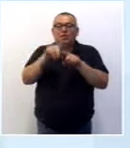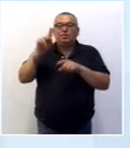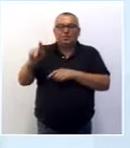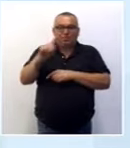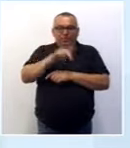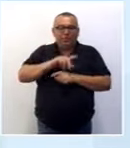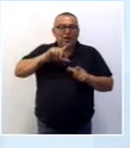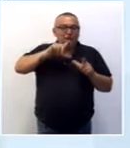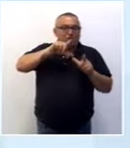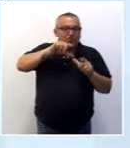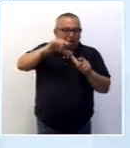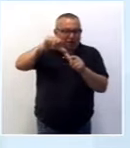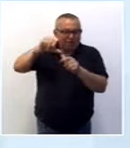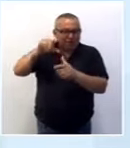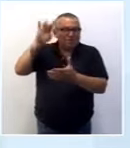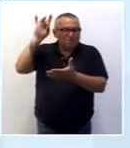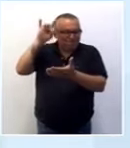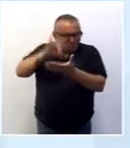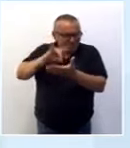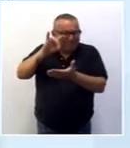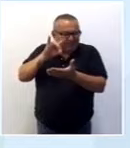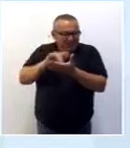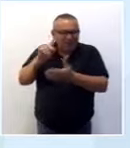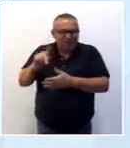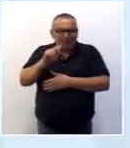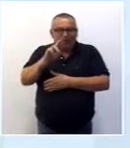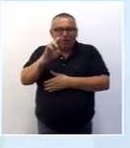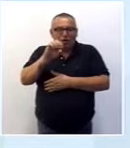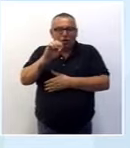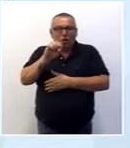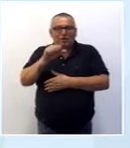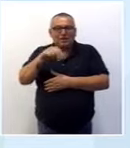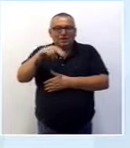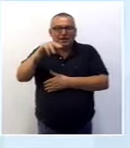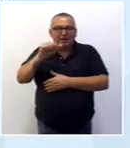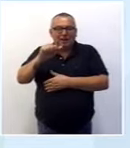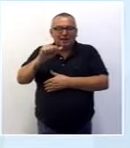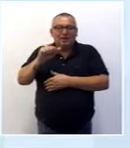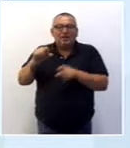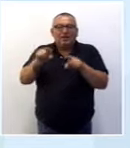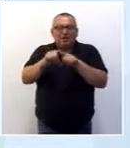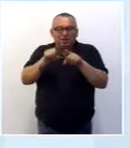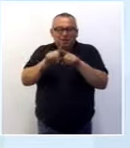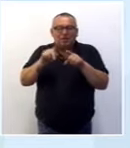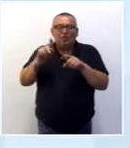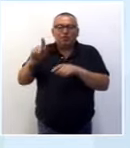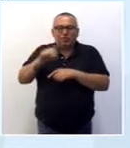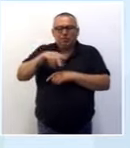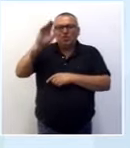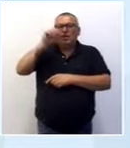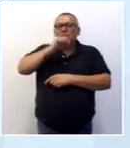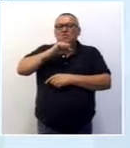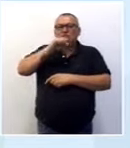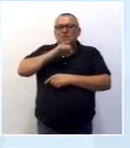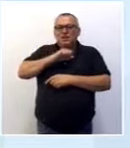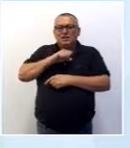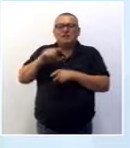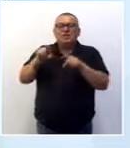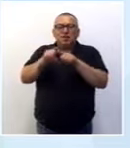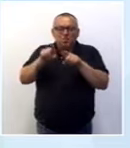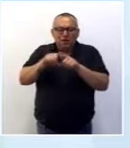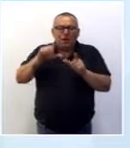de geografia raiz, né? A professora Rosana Aranha lá de Itu é uma professora raiz, a professora Milena é uma professora raiz